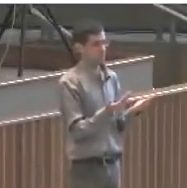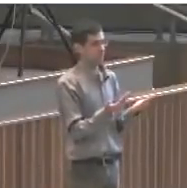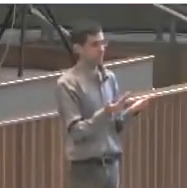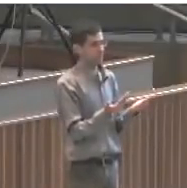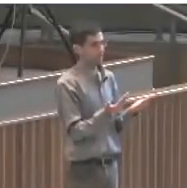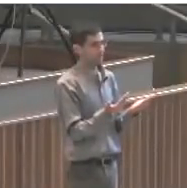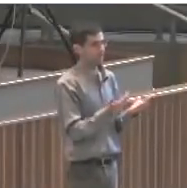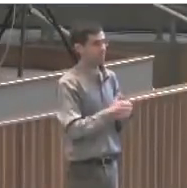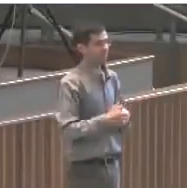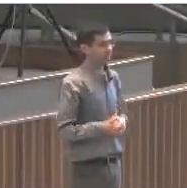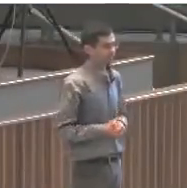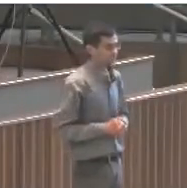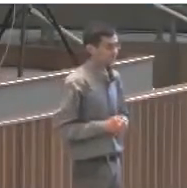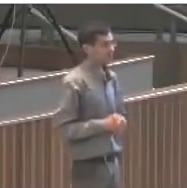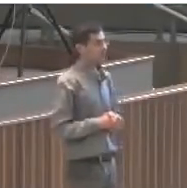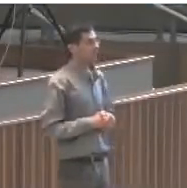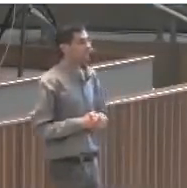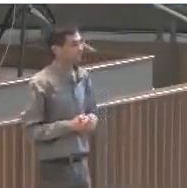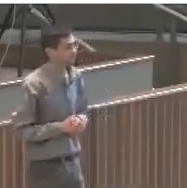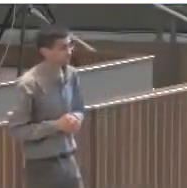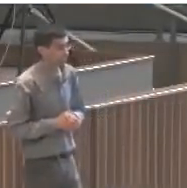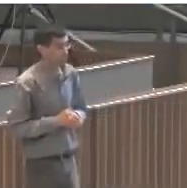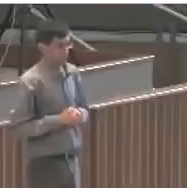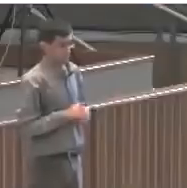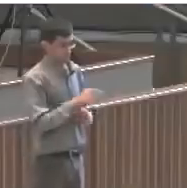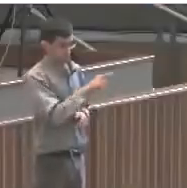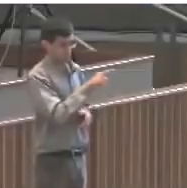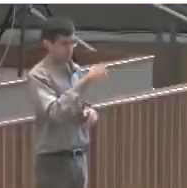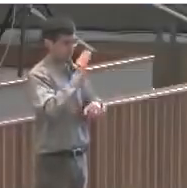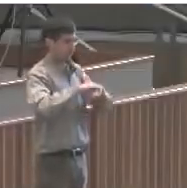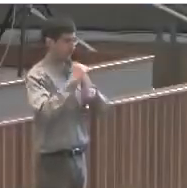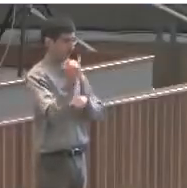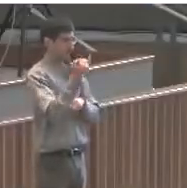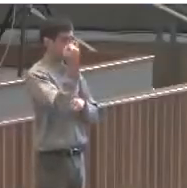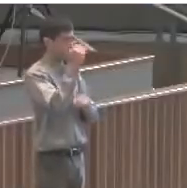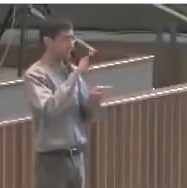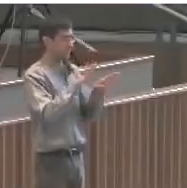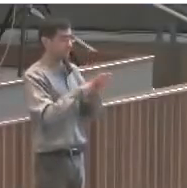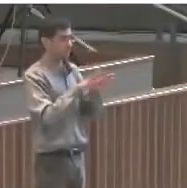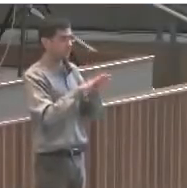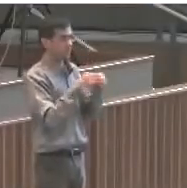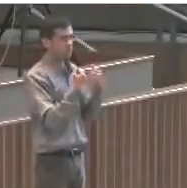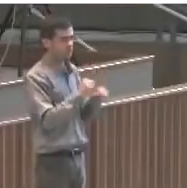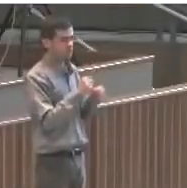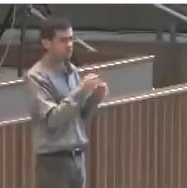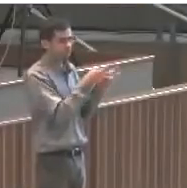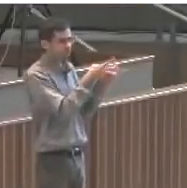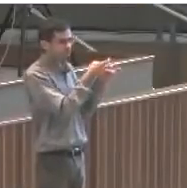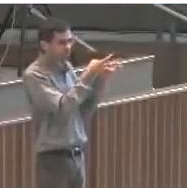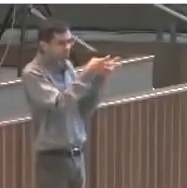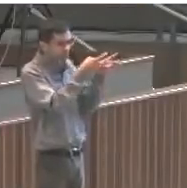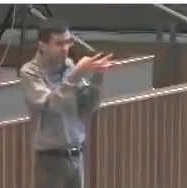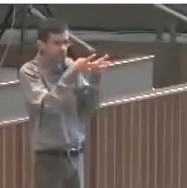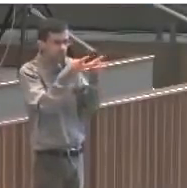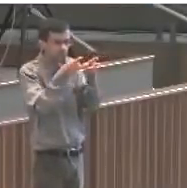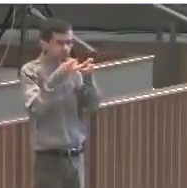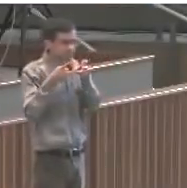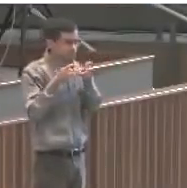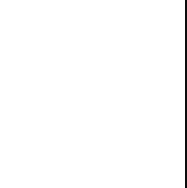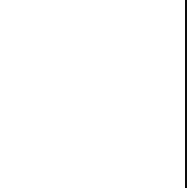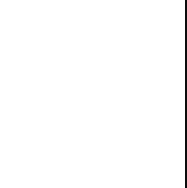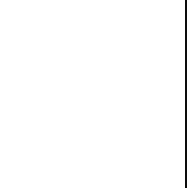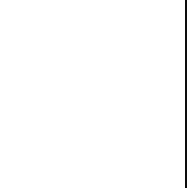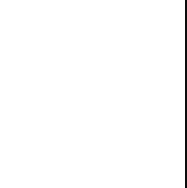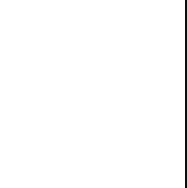que ele nos recomenda é obtém os fatos o princípio da informação é verdade é é você olhar o que é